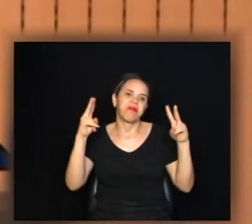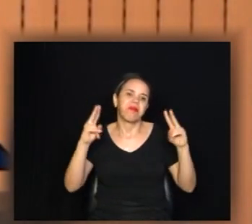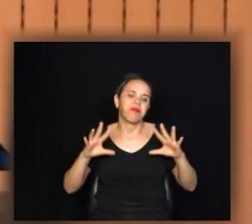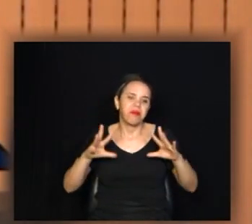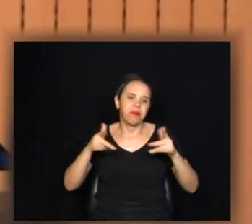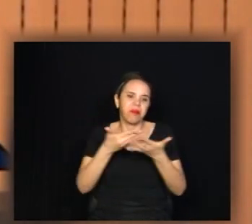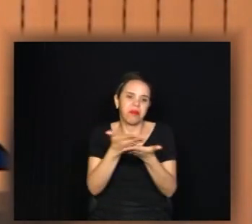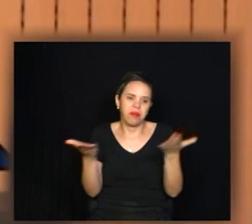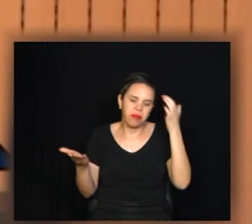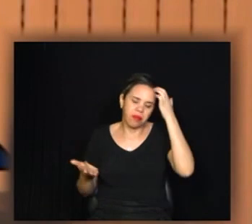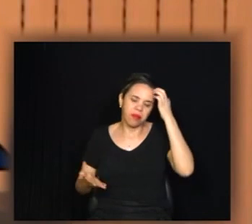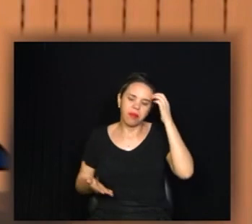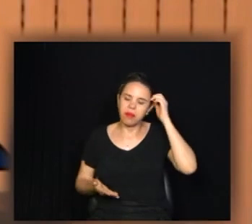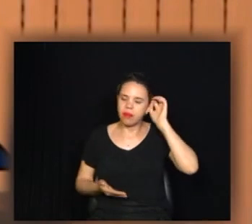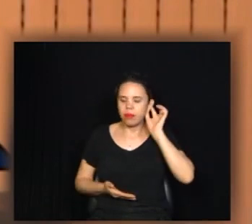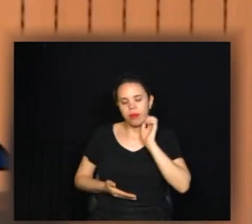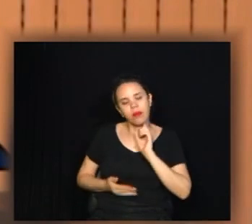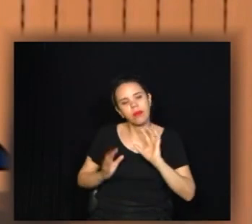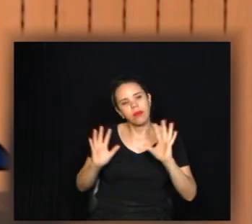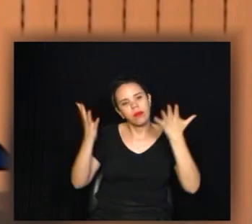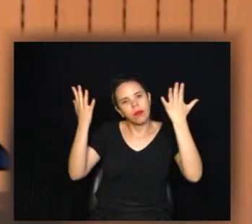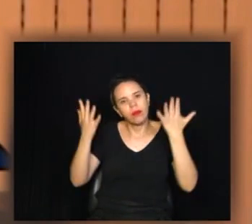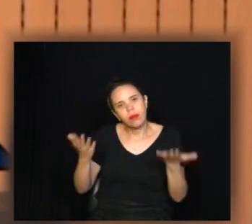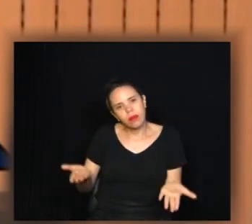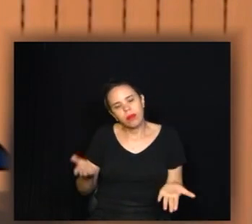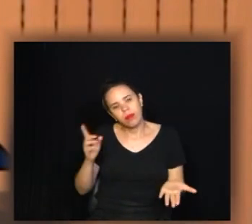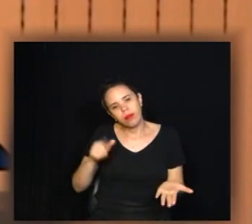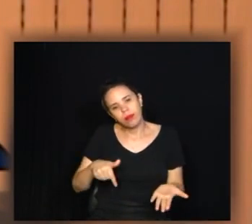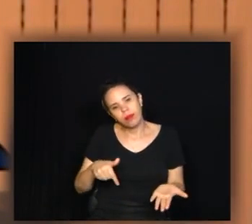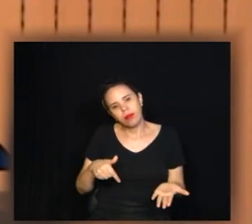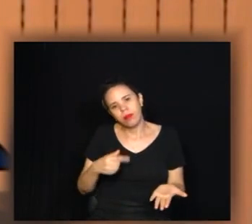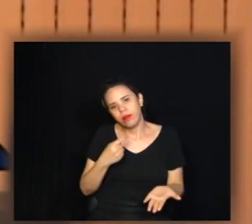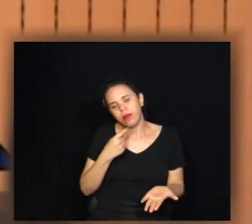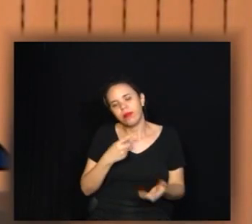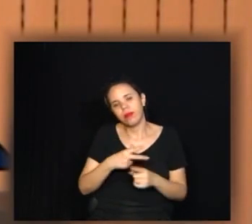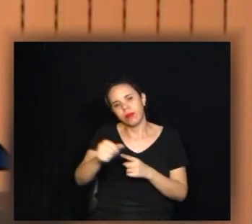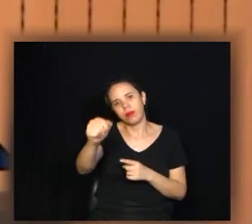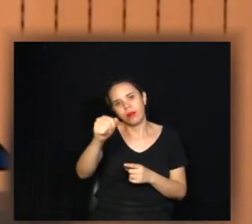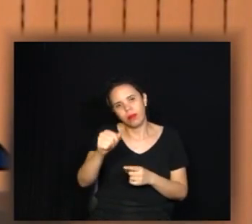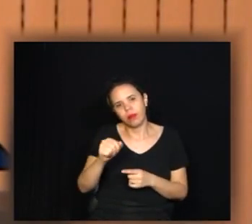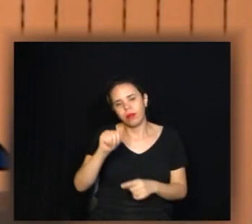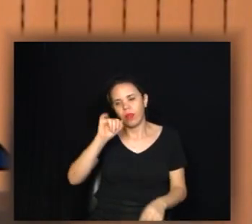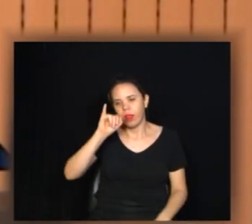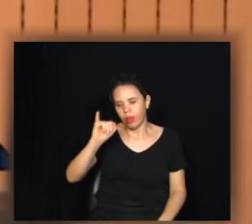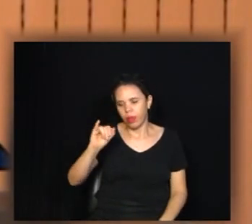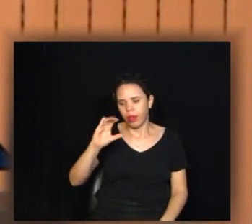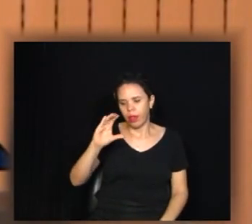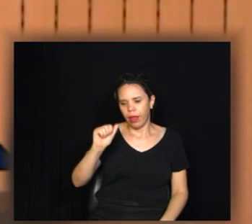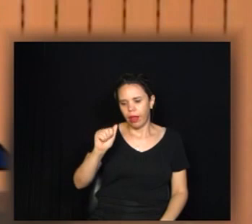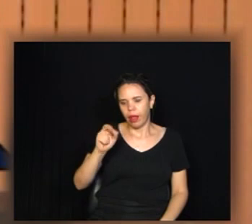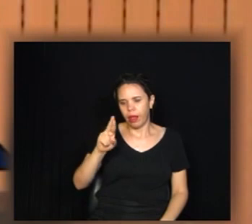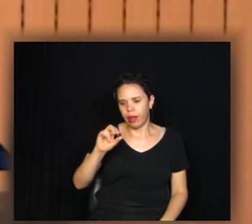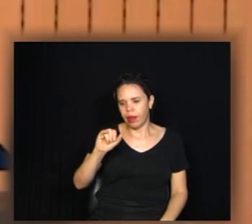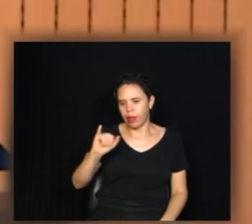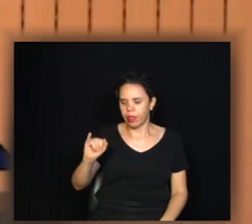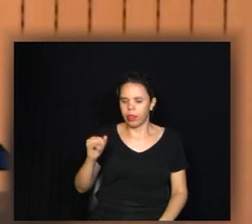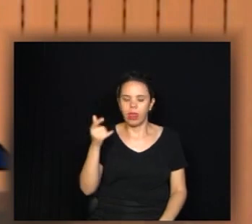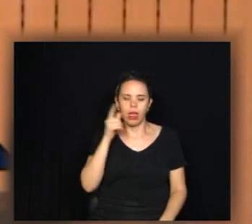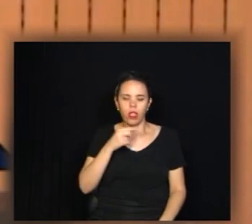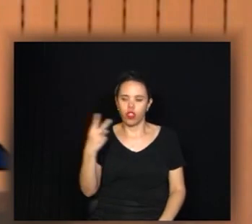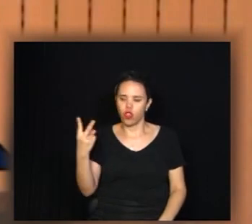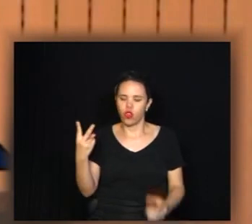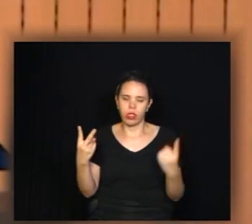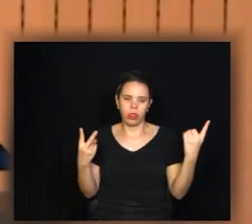todo esse evento, como campeão, foi o Icaraí, que ganhou de 2-1,